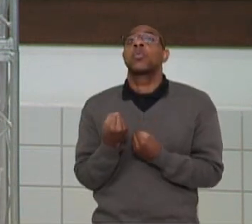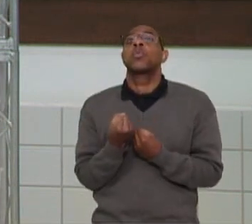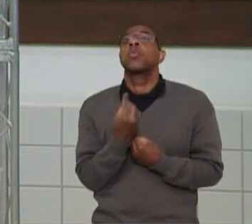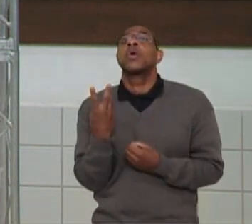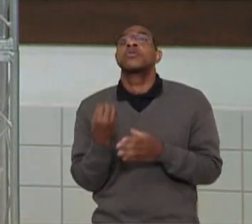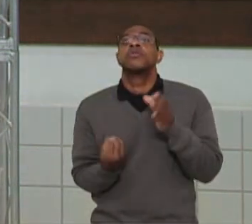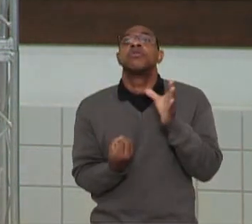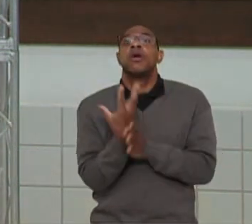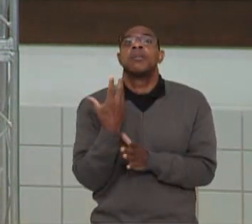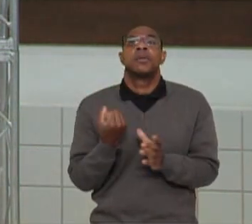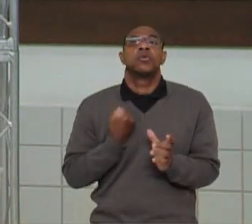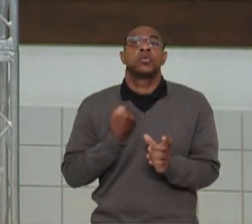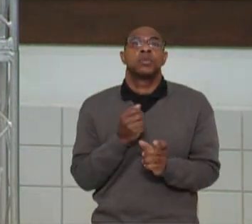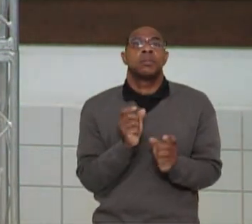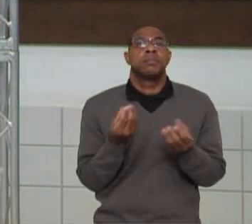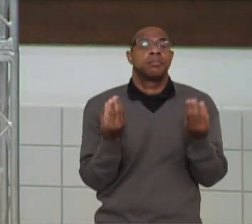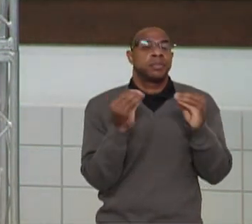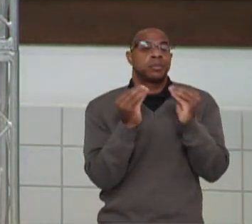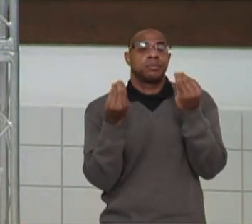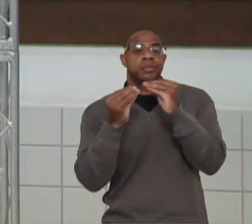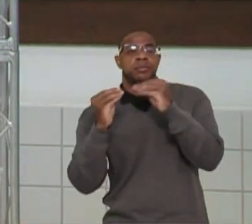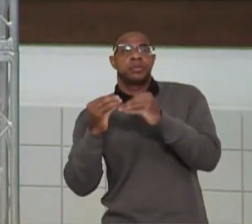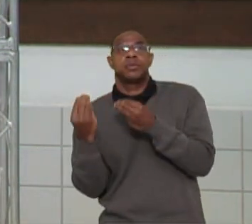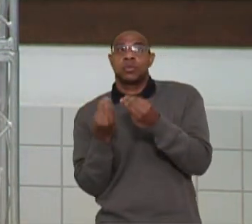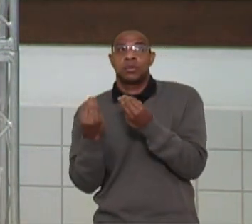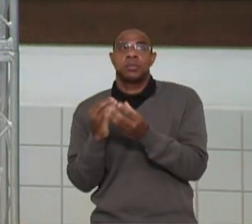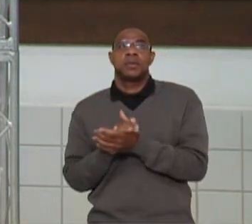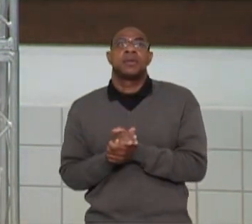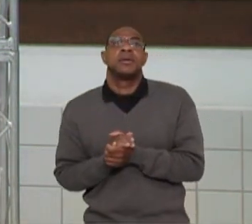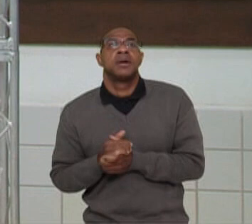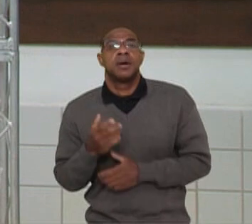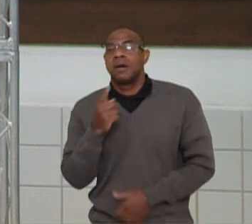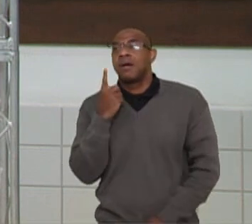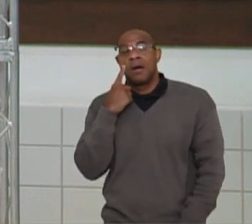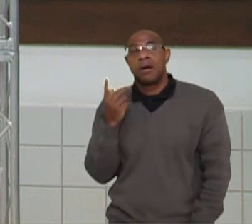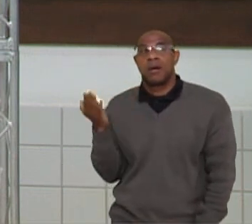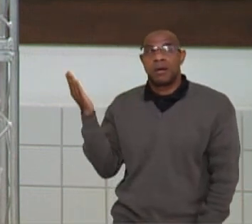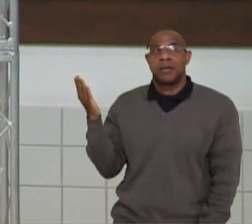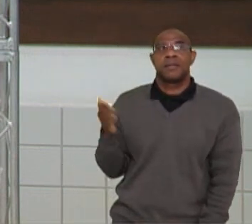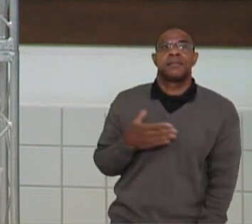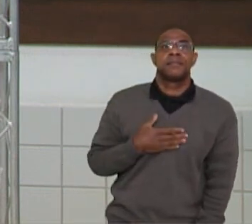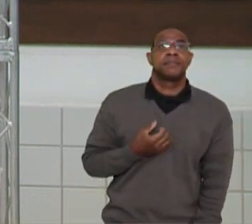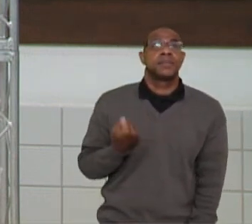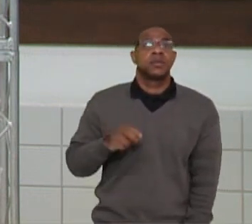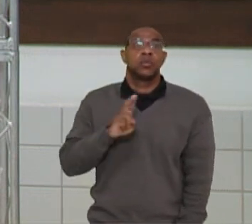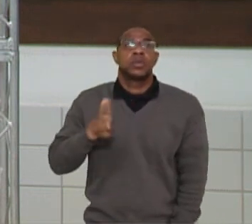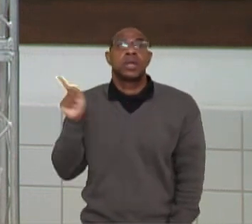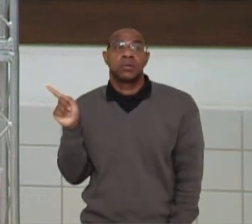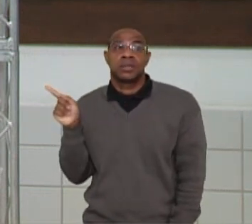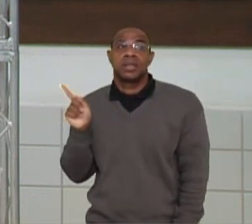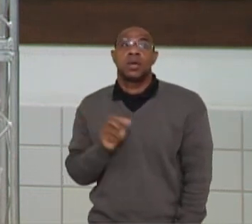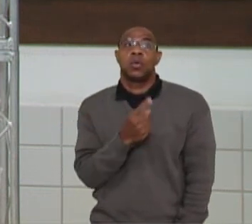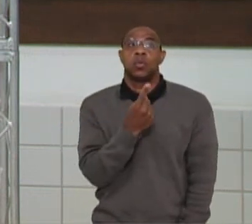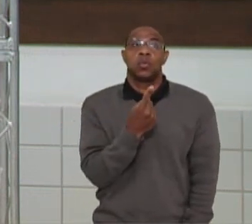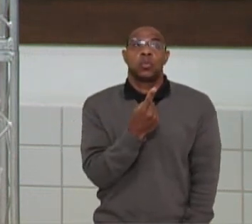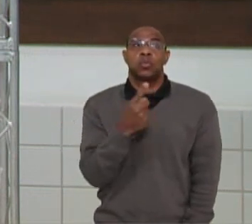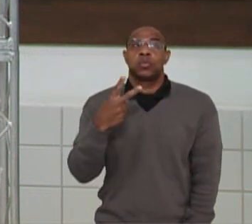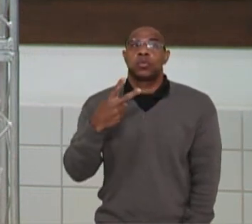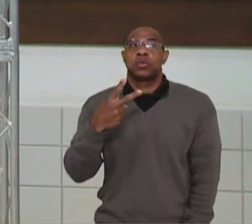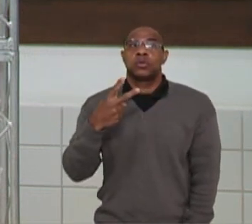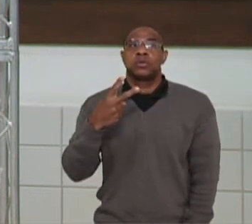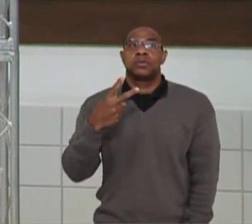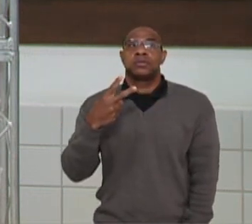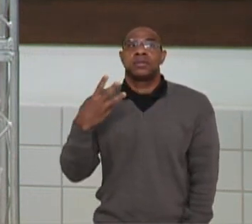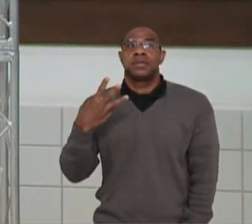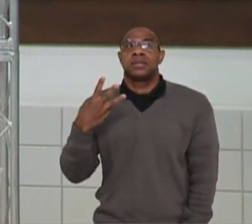fica. Olha só. Os algarismos que eu tenho que utilizar são 1, 2, 3,